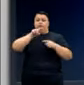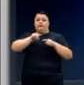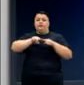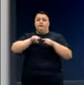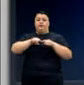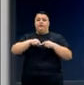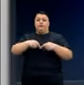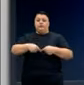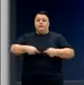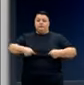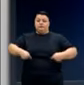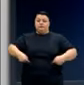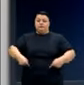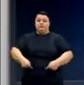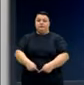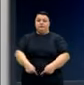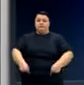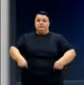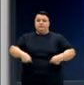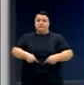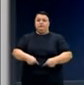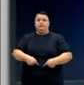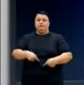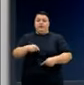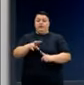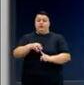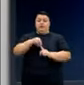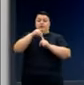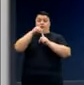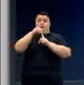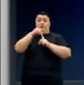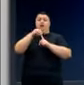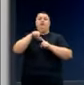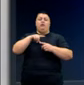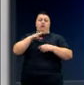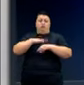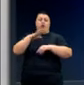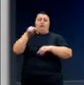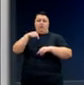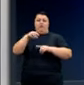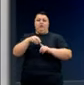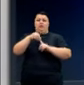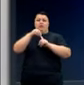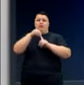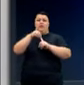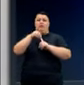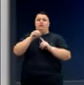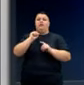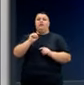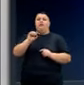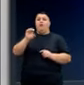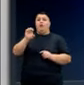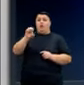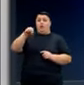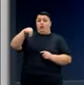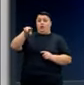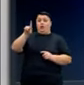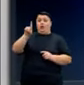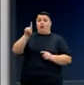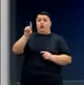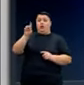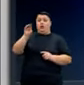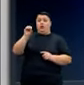principais, né? Originam mais coisas, essas são as principais aqui. Então, o endoderma, que é a parte mais interna